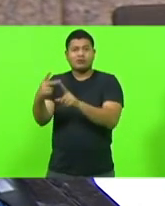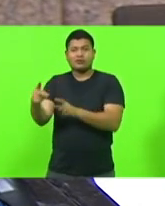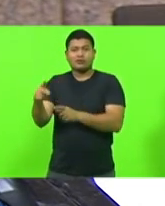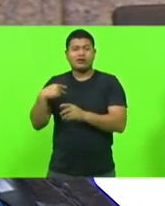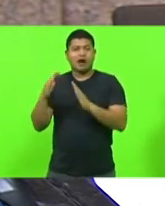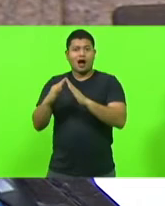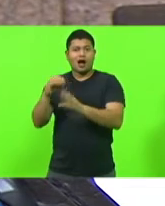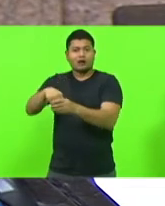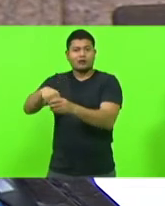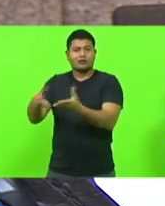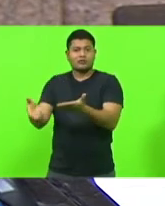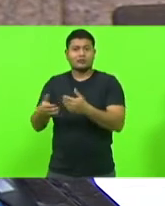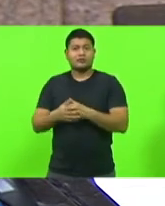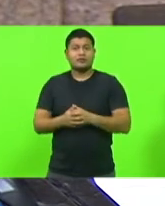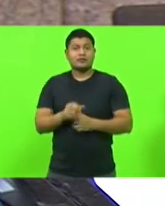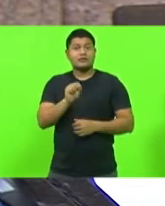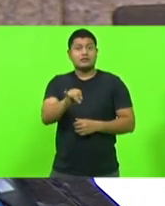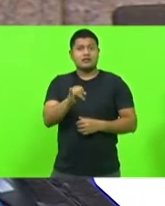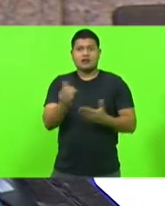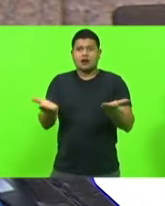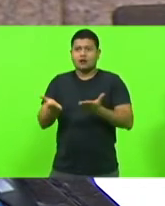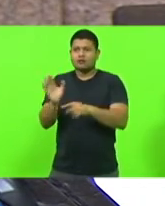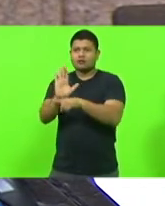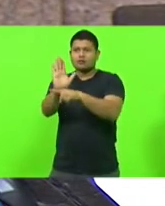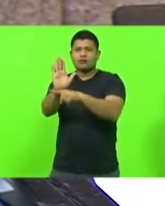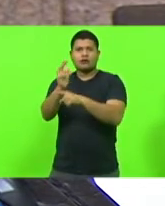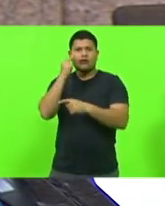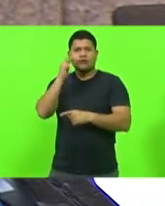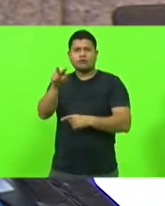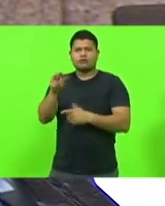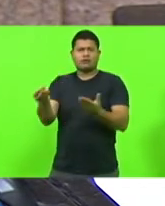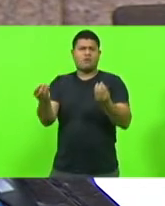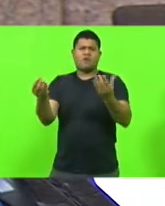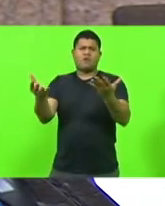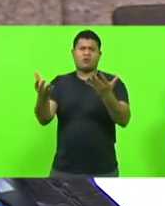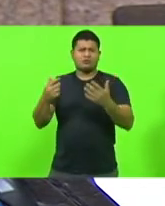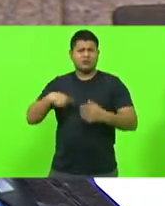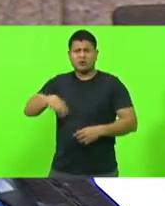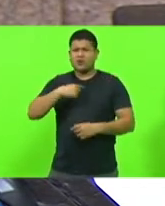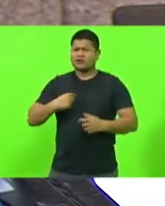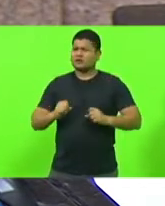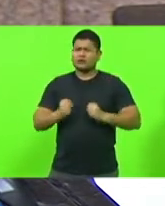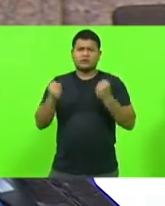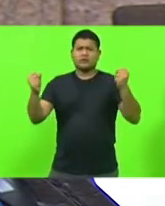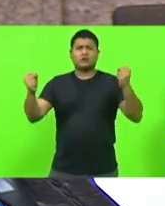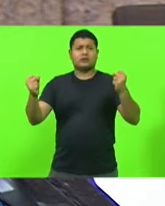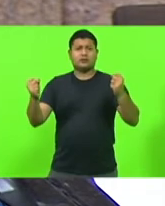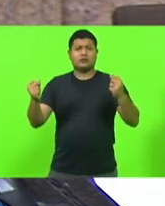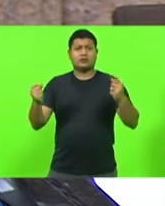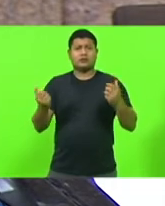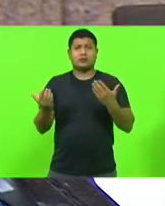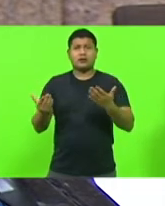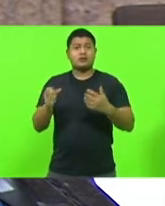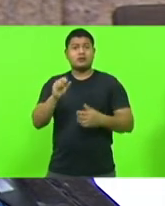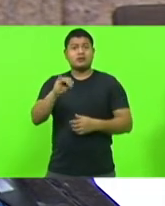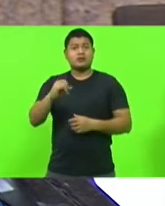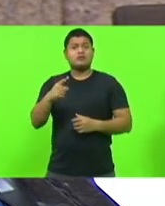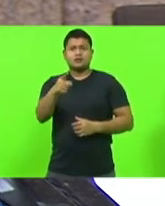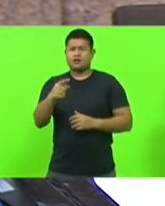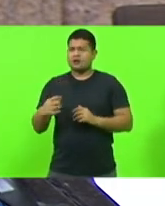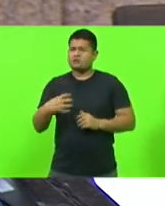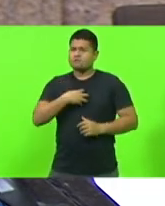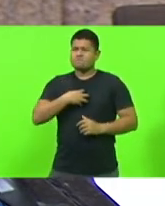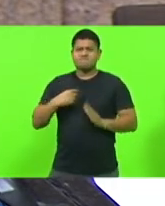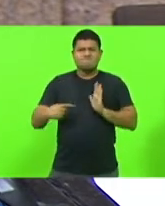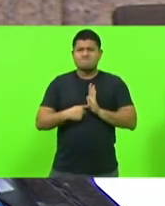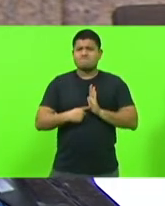Se isso aqui não é para revoltar, eu não sei mais o que deve revoltar ninguém. Se alguém não é tocado por isso, não é tocado